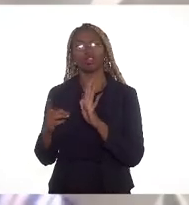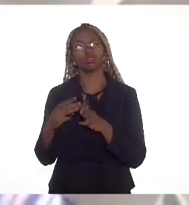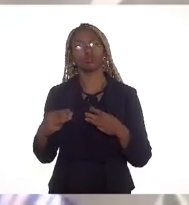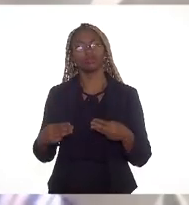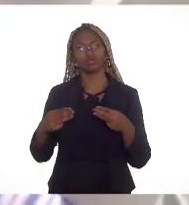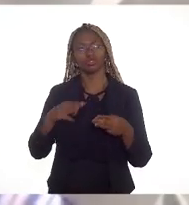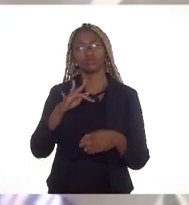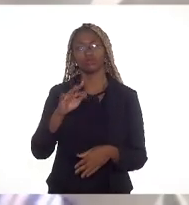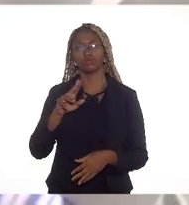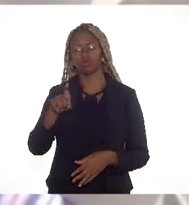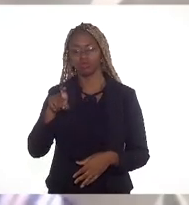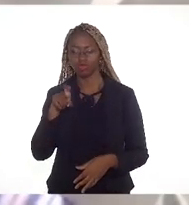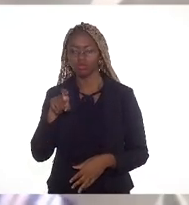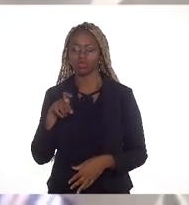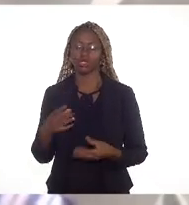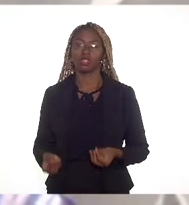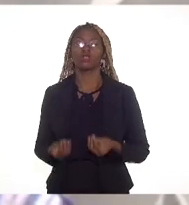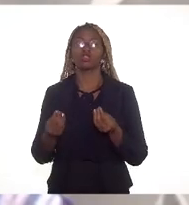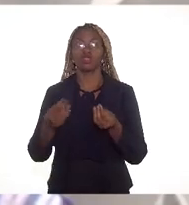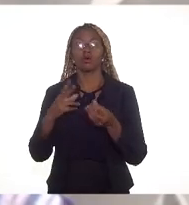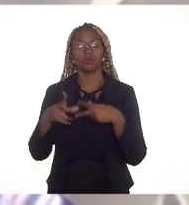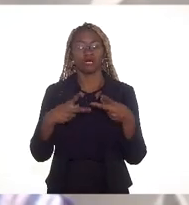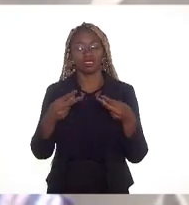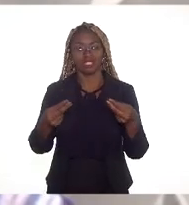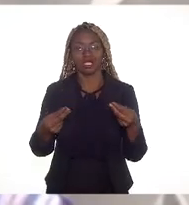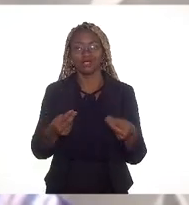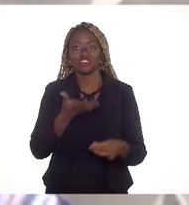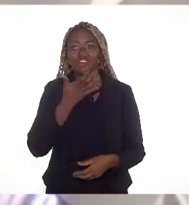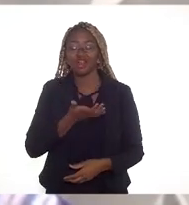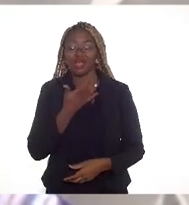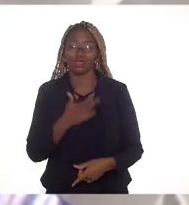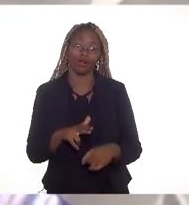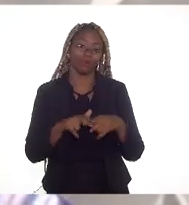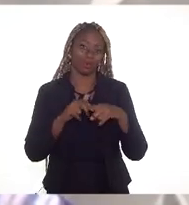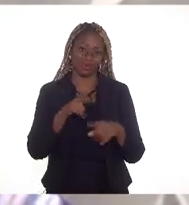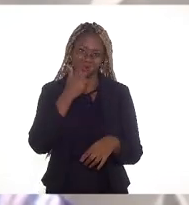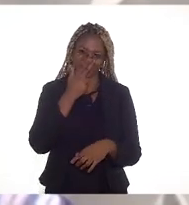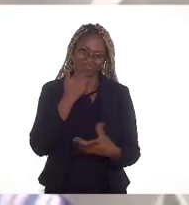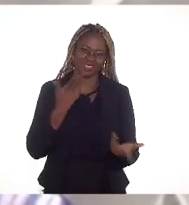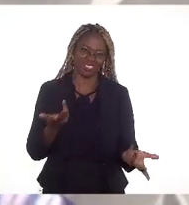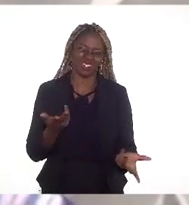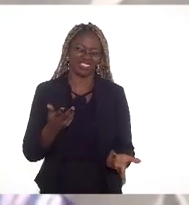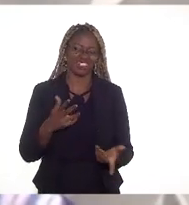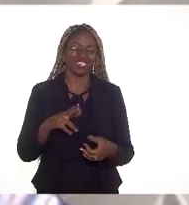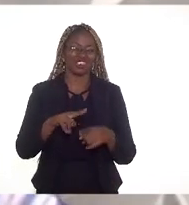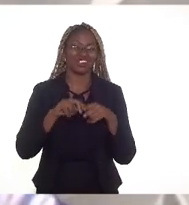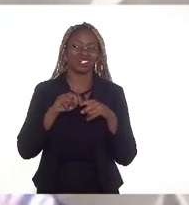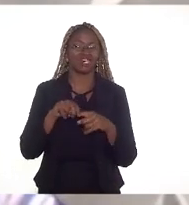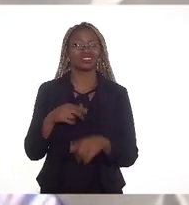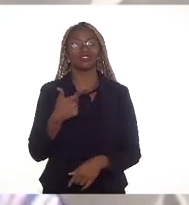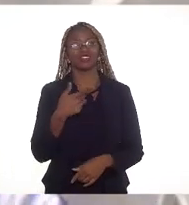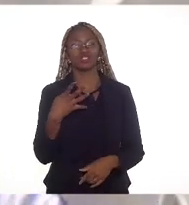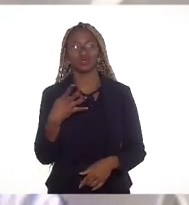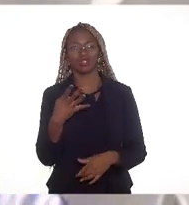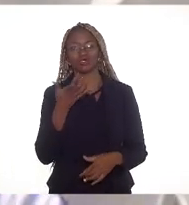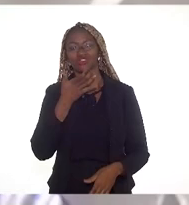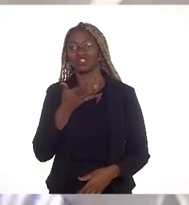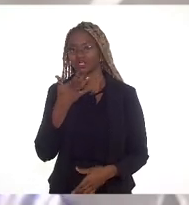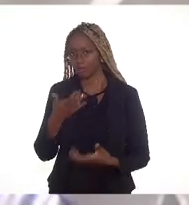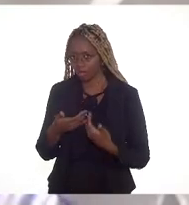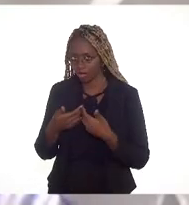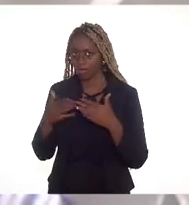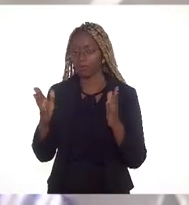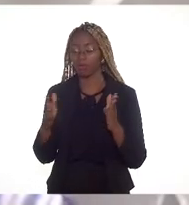de Natal, haja vista que essa liminar foi concedida no dia 24 de dezembro. Né? E,